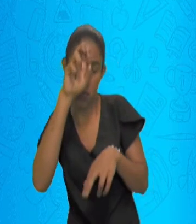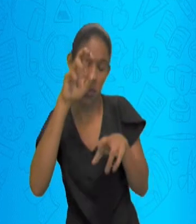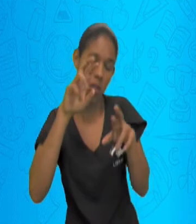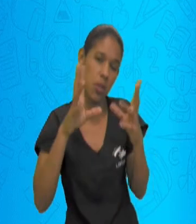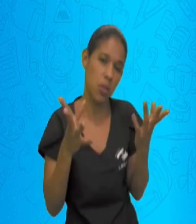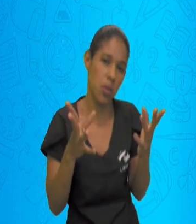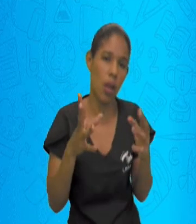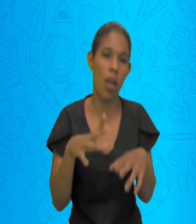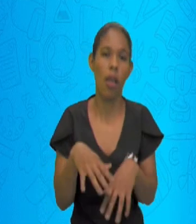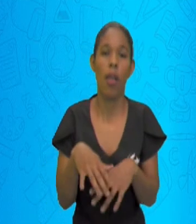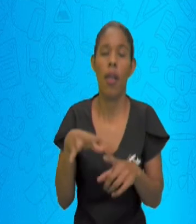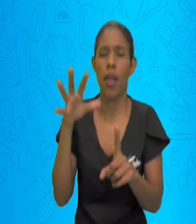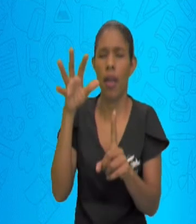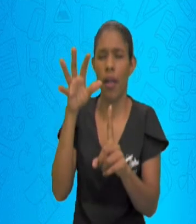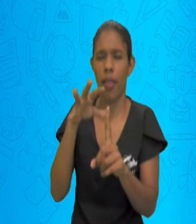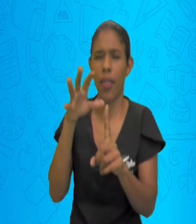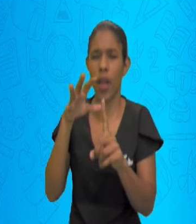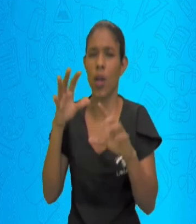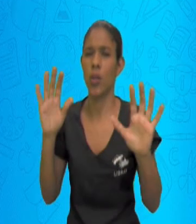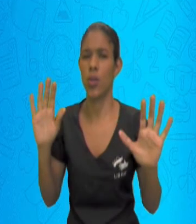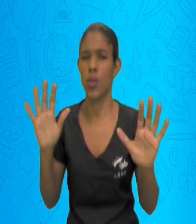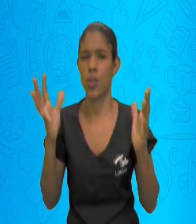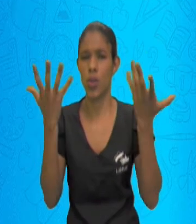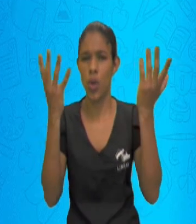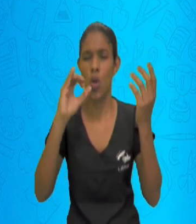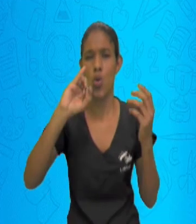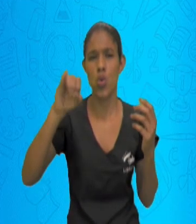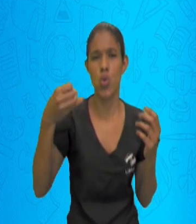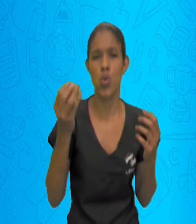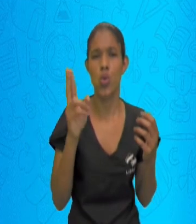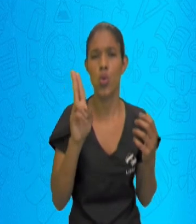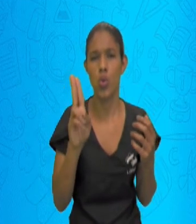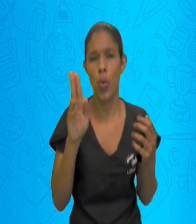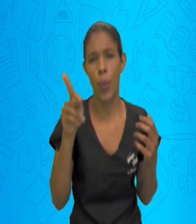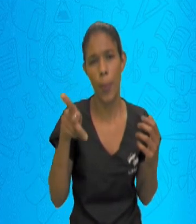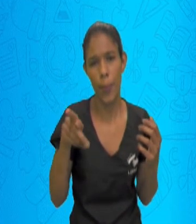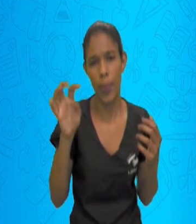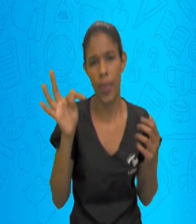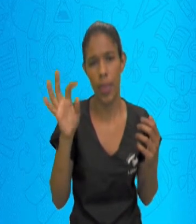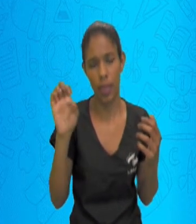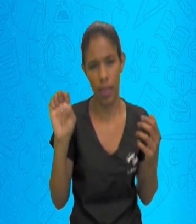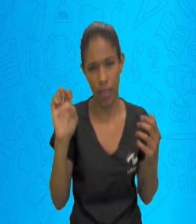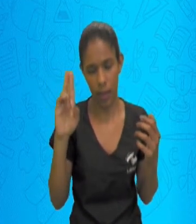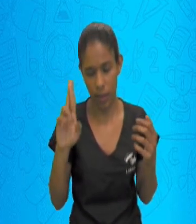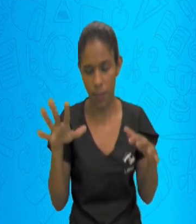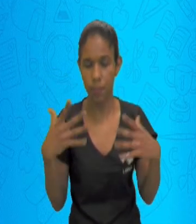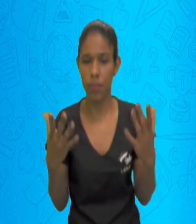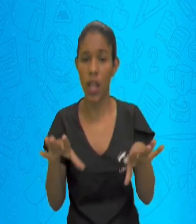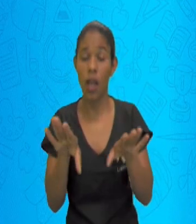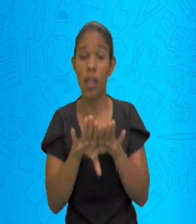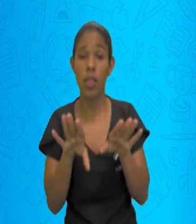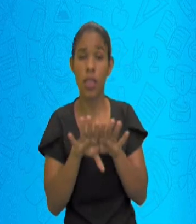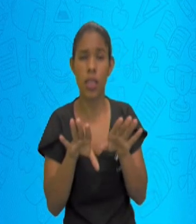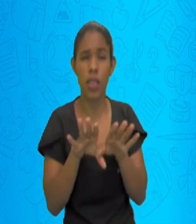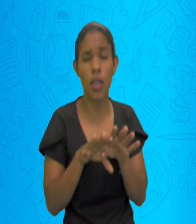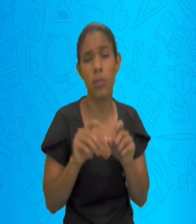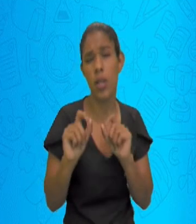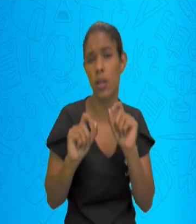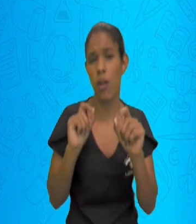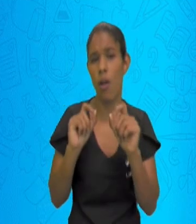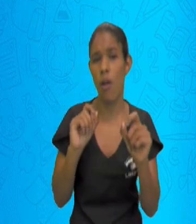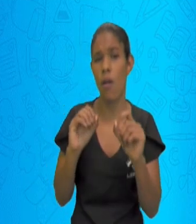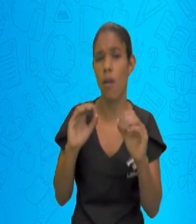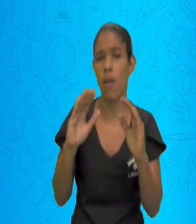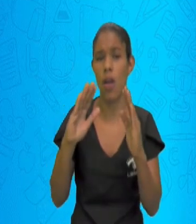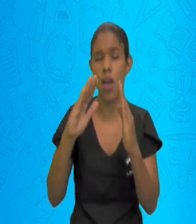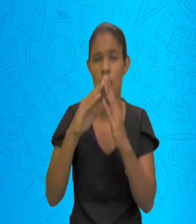festas eram chamadas de festas junônias. O catolicismo também passou a ganhar cada vez mais fiéis